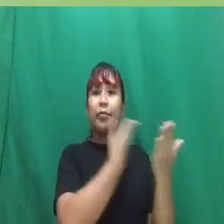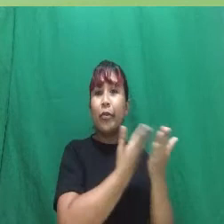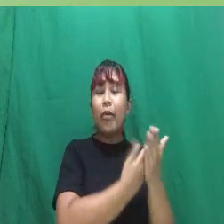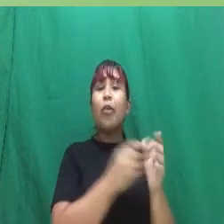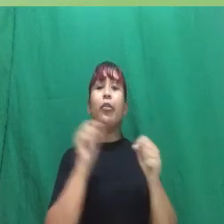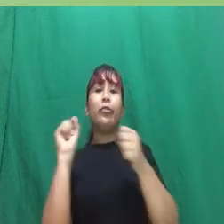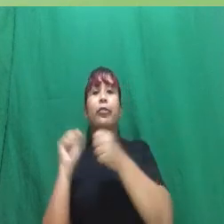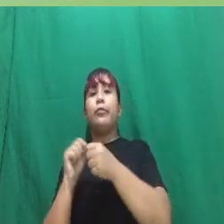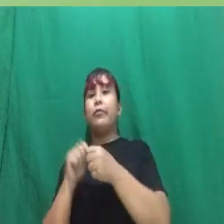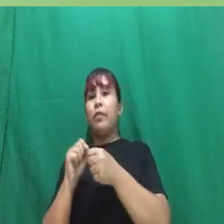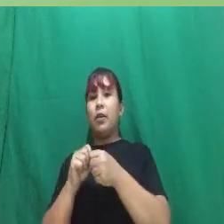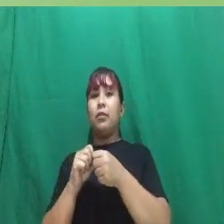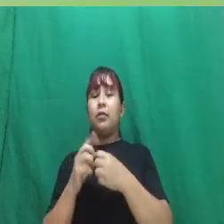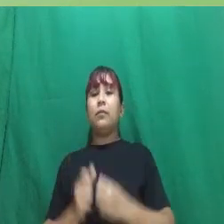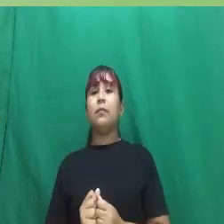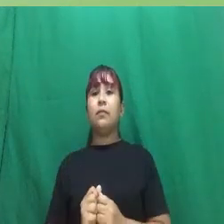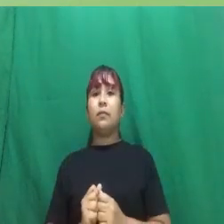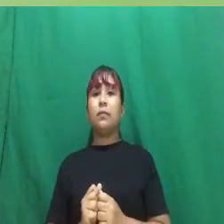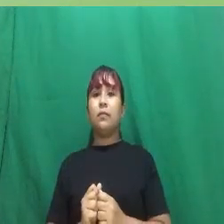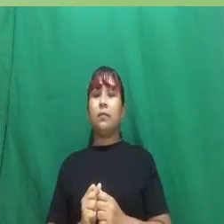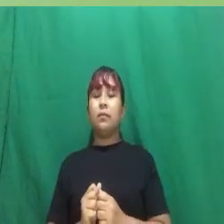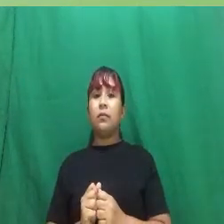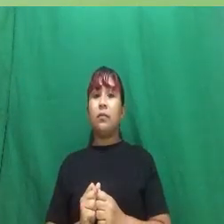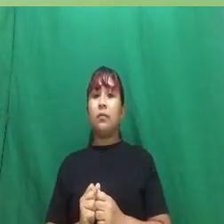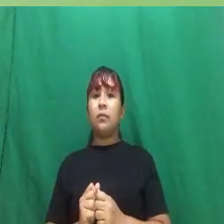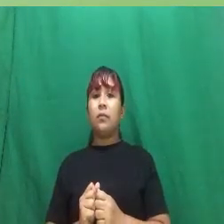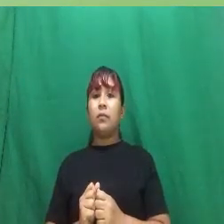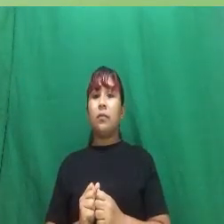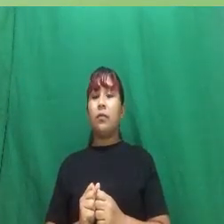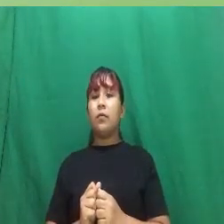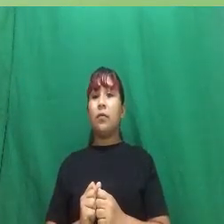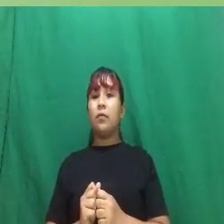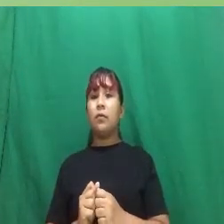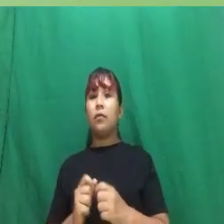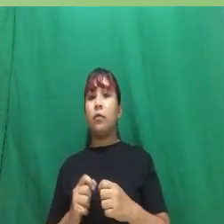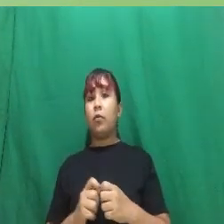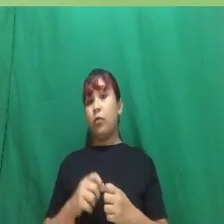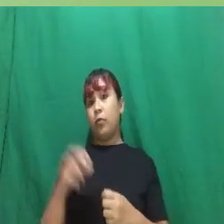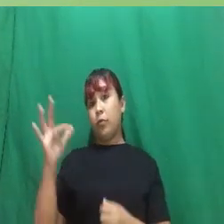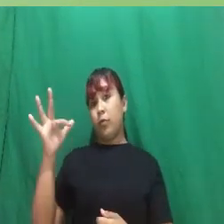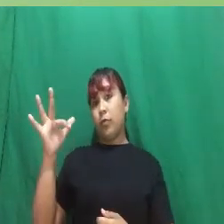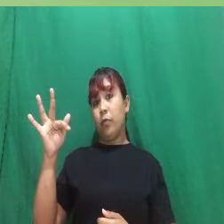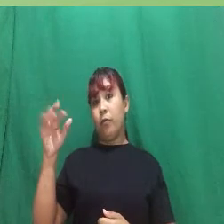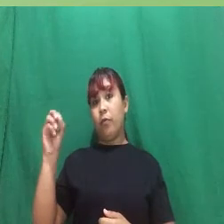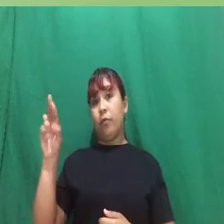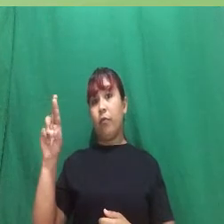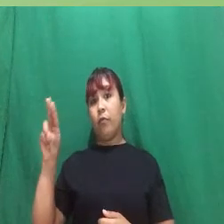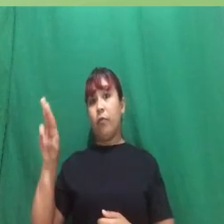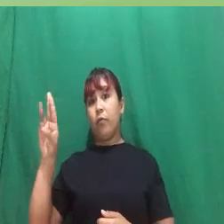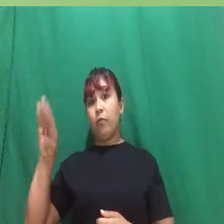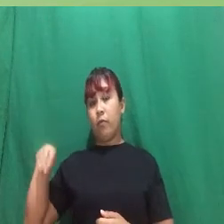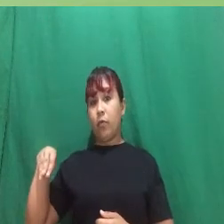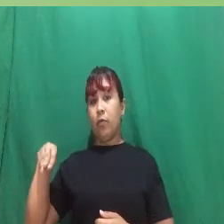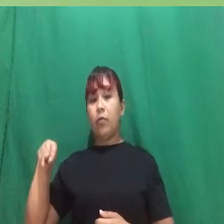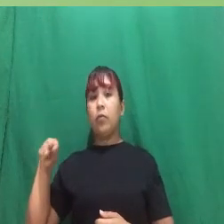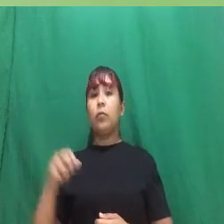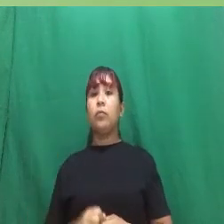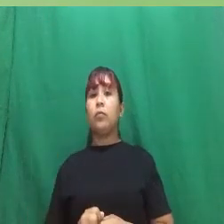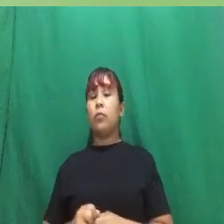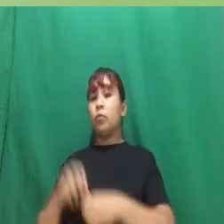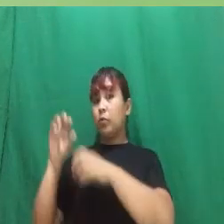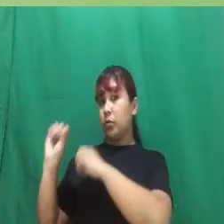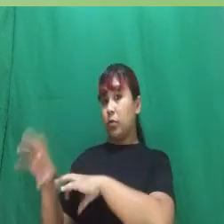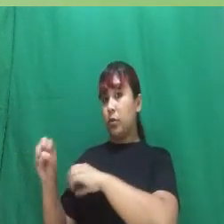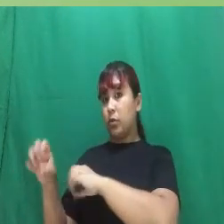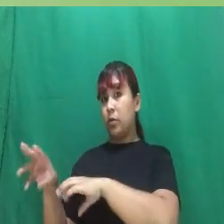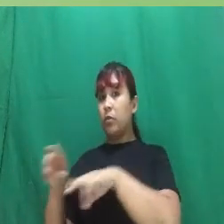né? São atuantes dentro do FEDERMA. Tem os NEABIs, o professor Erliton e tantos outros que participam. Então,